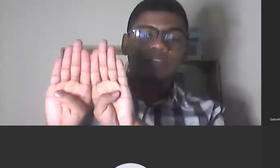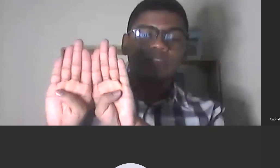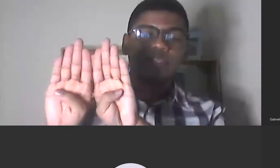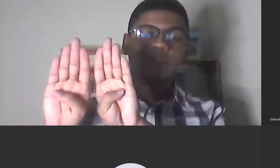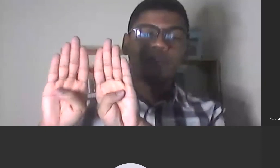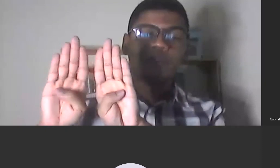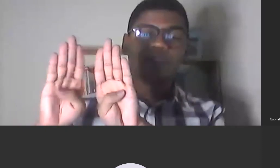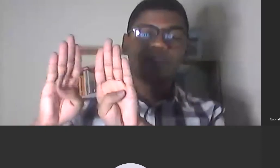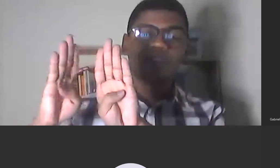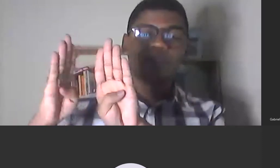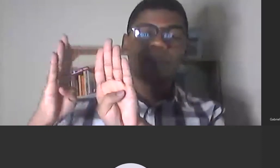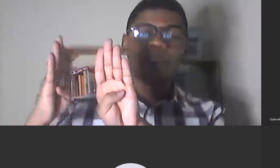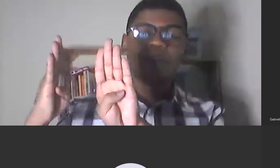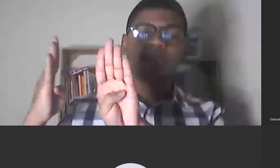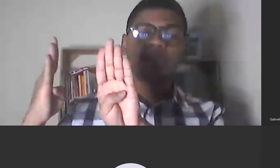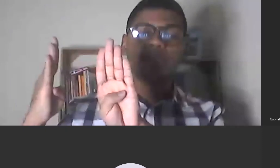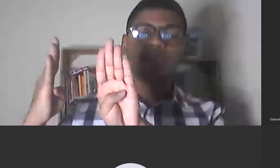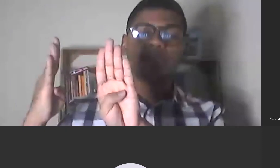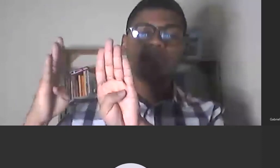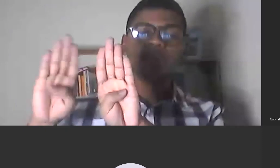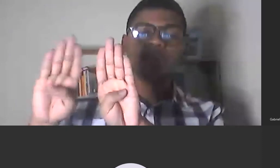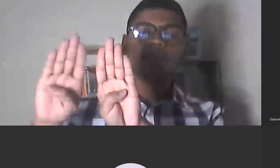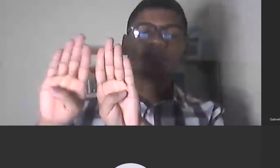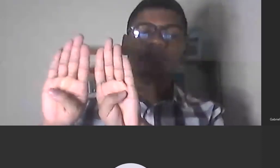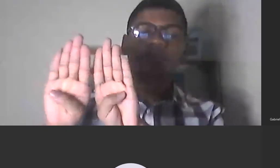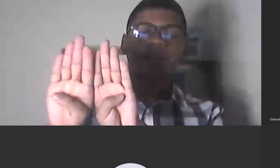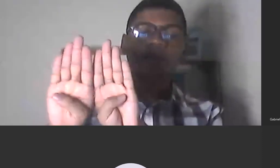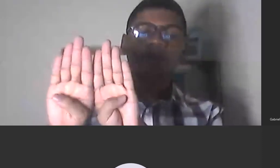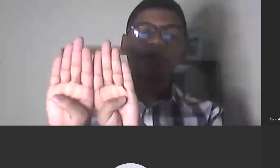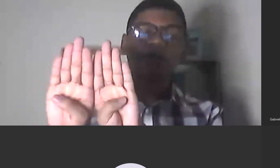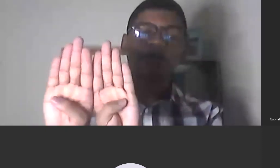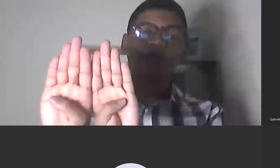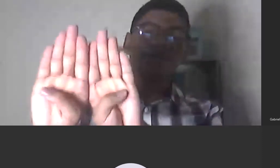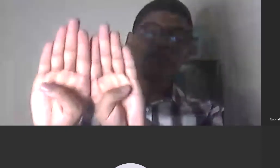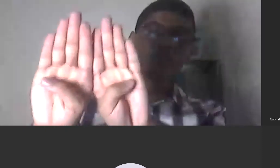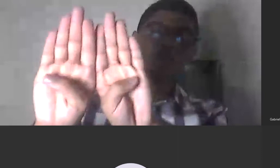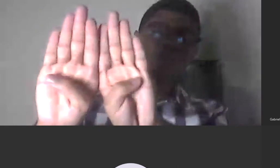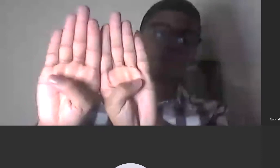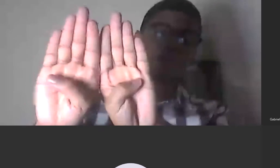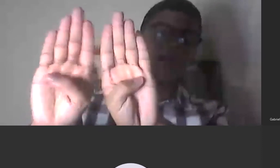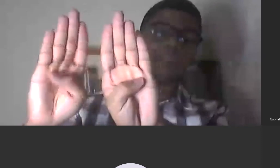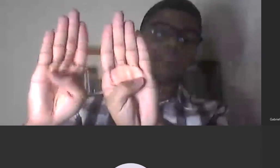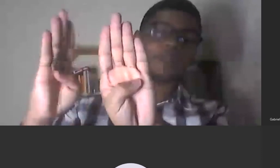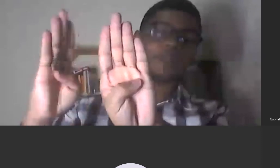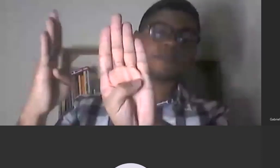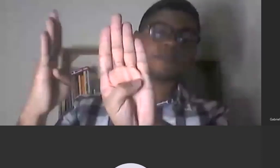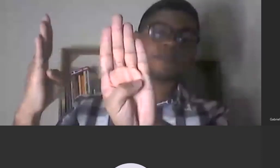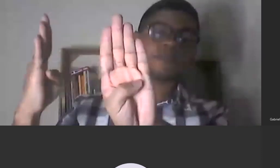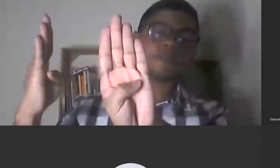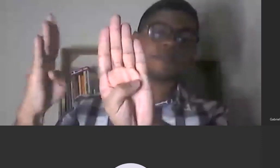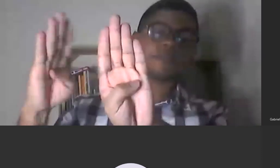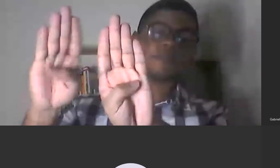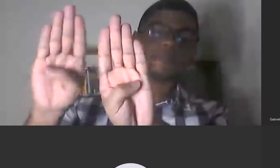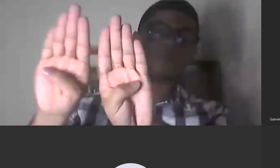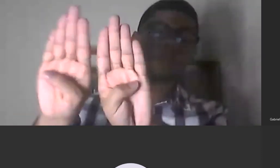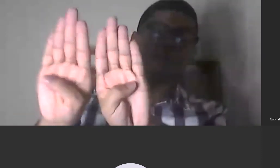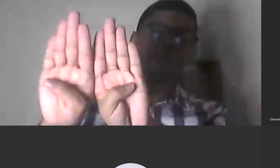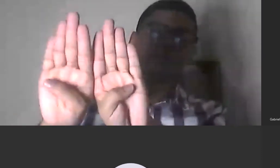E a gente vai fazer um movimento como se fosse uma porta abrindo. Tá? Ó. Abrir.